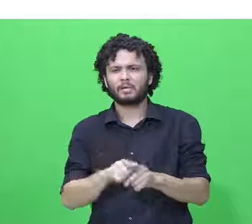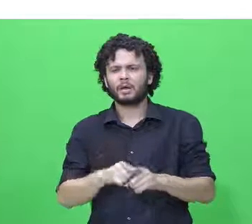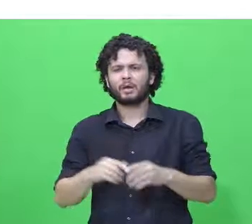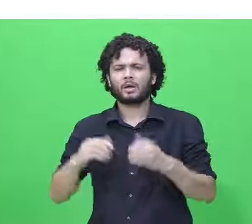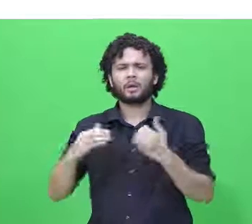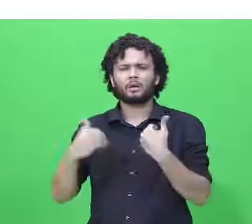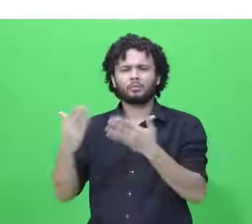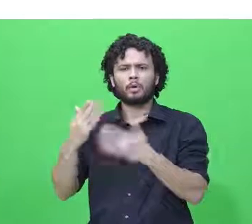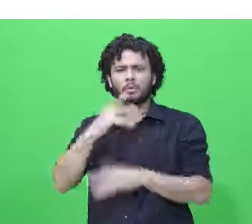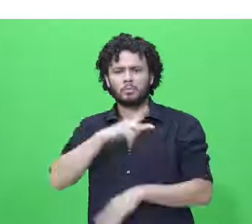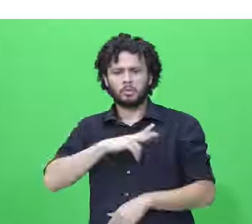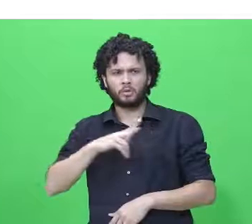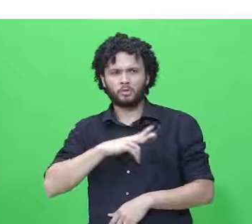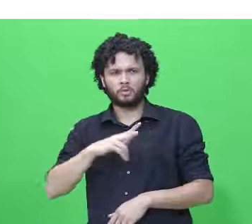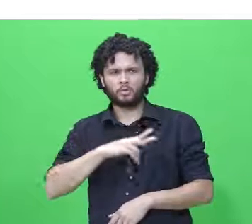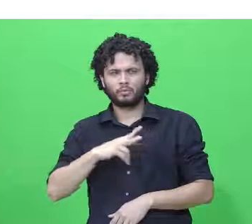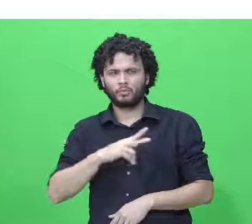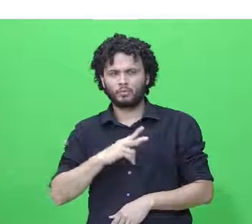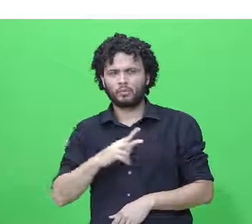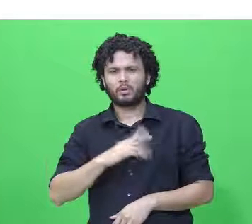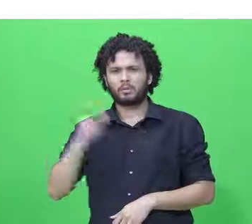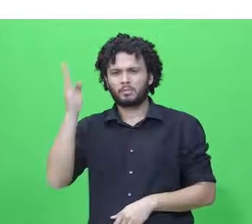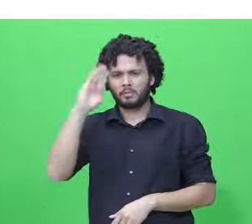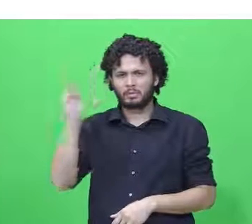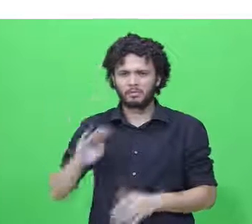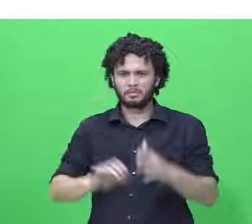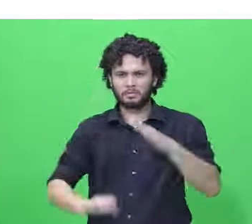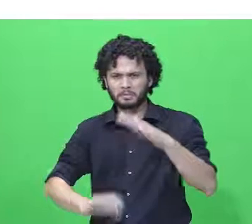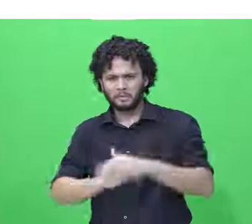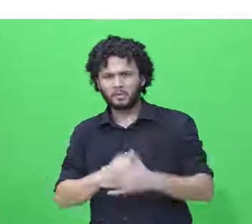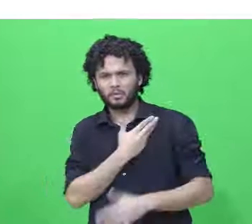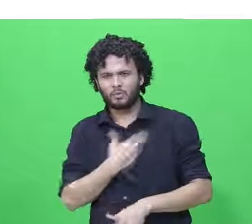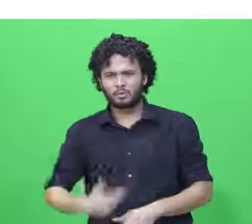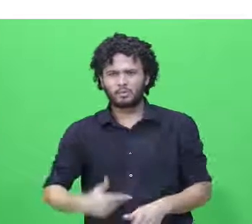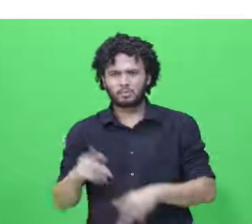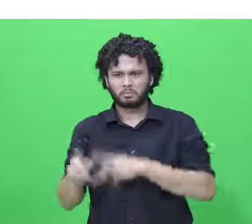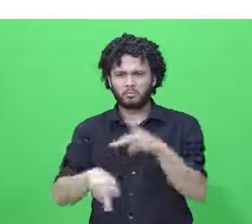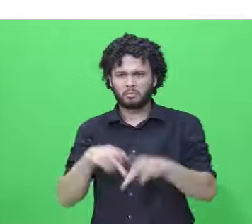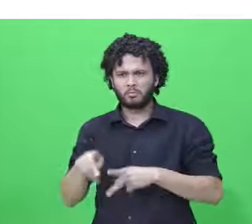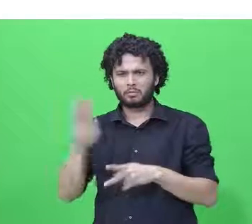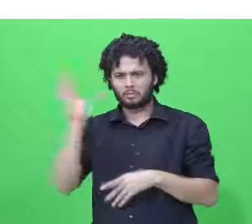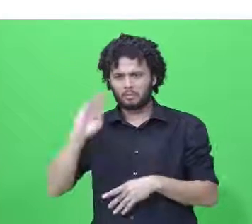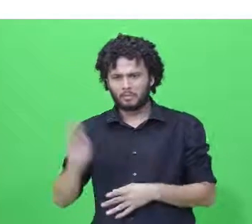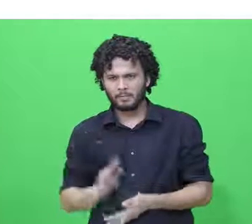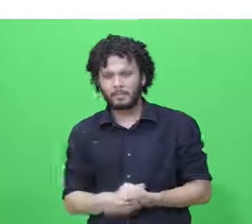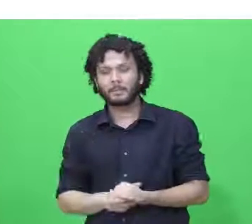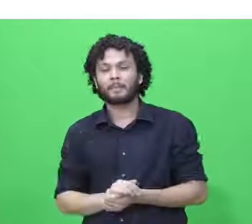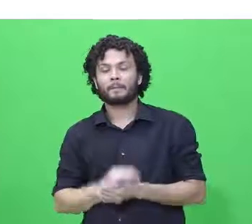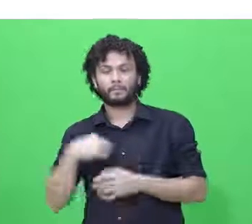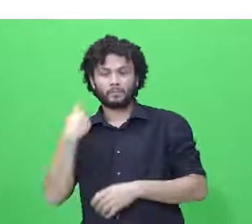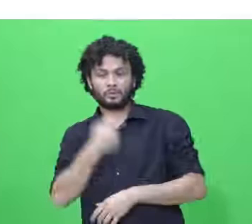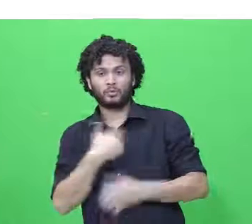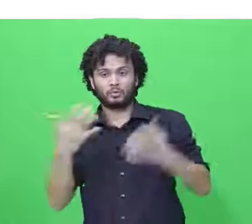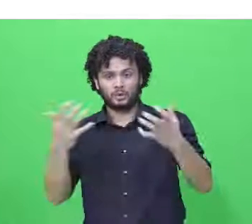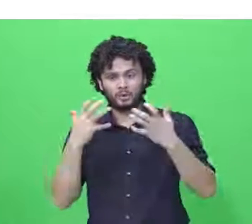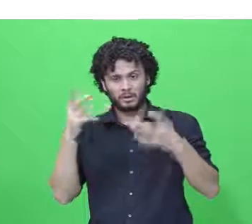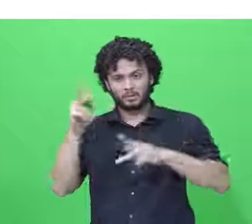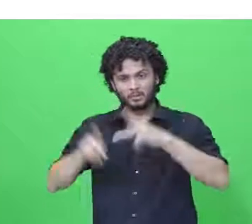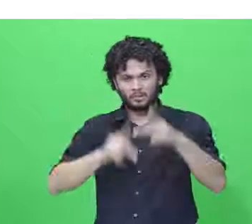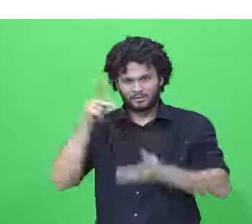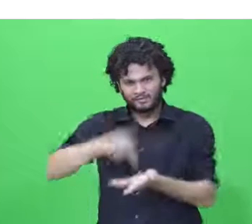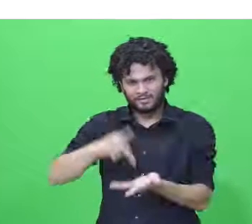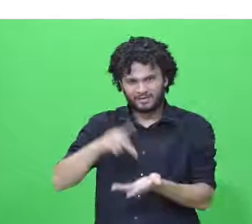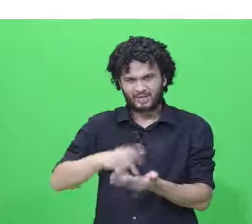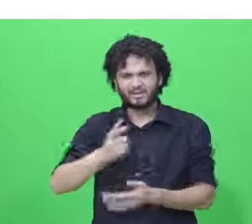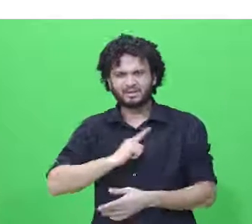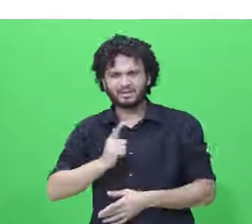reforma agrária e a formação, então, de um governo popular no Brasil. Né? Então, ou seja, a gente quer que a população realmente, né,